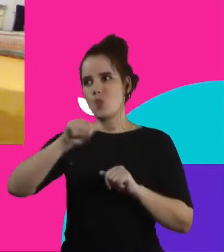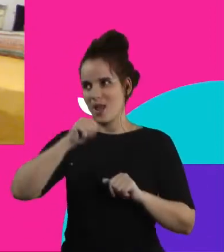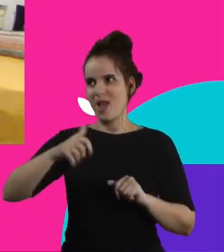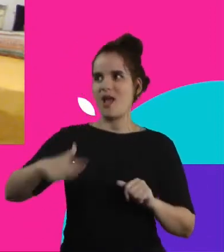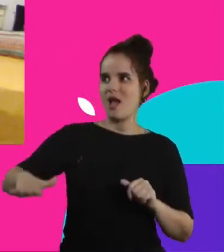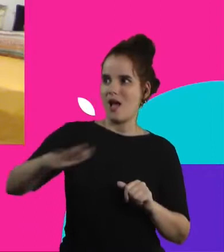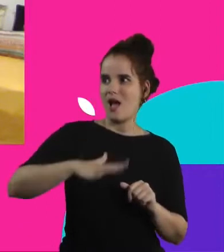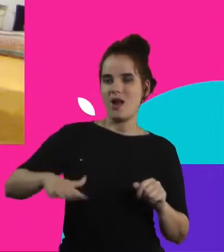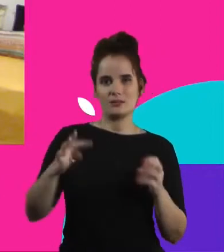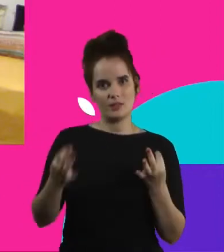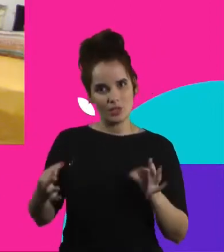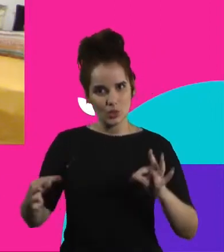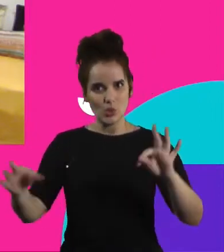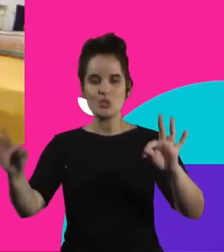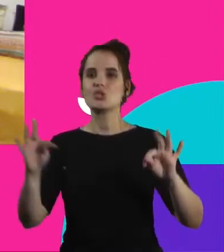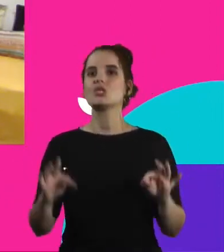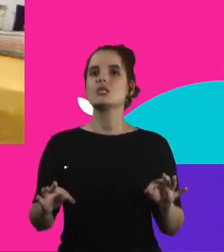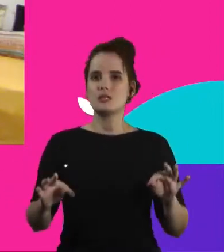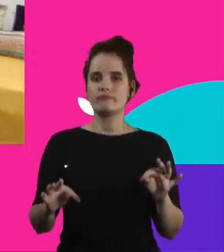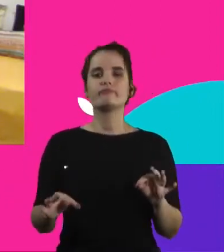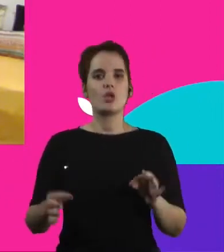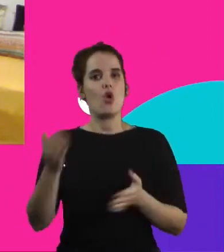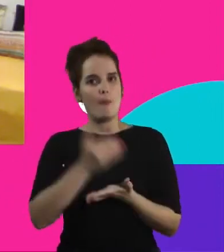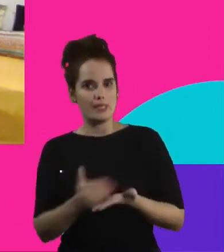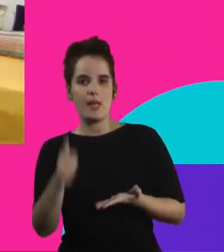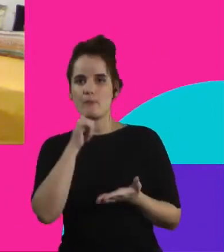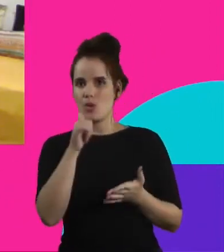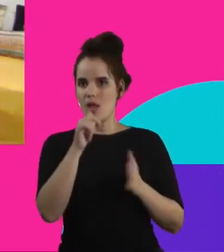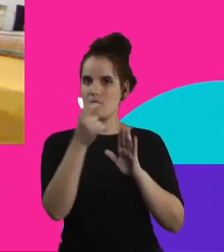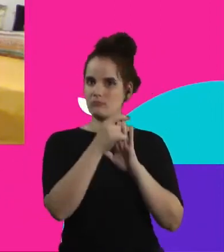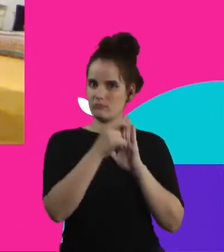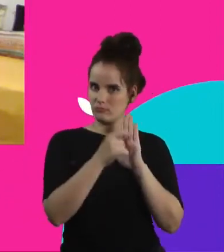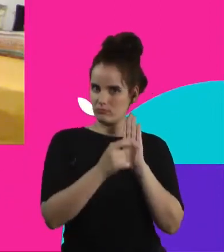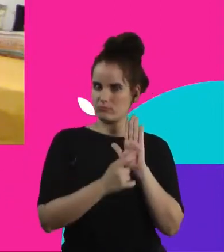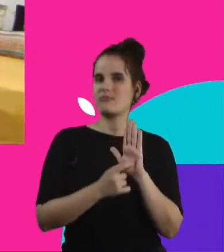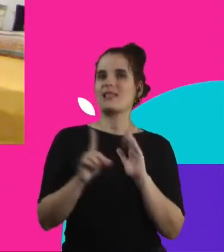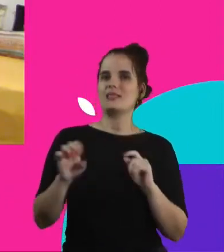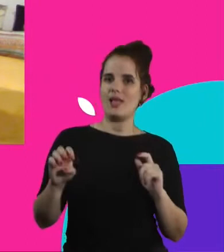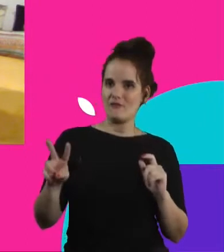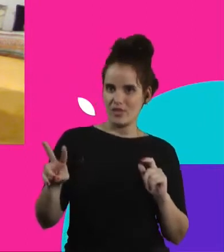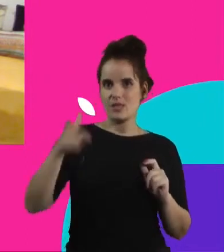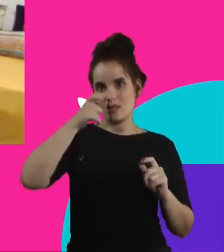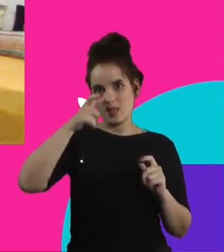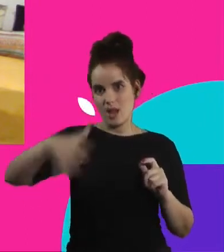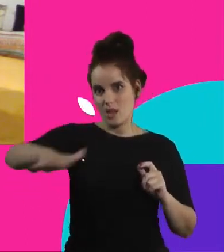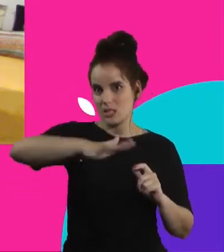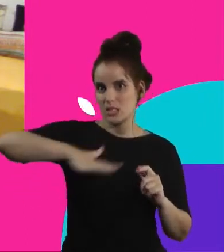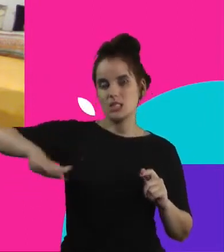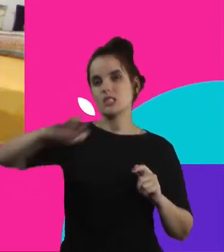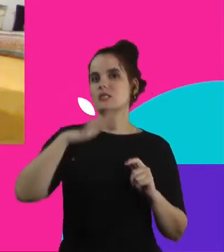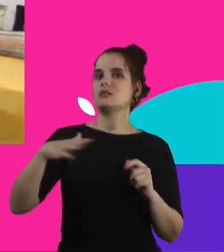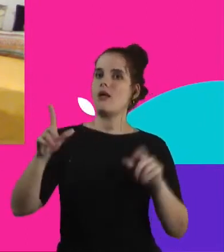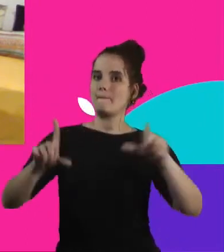tecnologia, para que a gente possa começar, primeiro, ter desenvolvedoras, começar a ver quem tem perfil de líder, quem tem interesse nisso, para começar a desenvolver essas